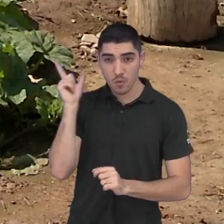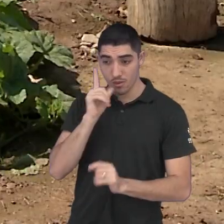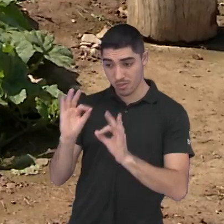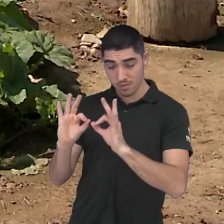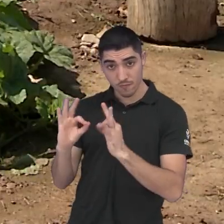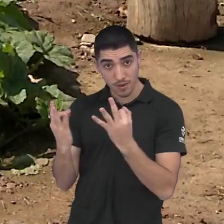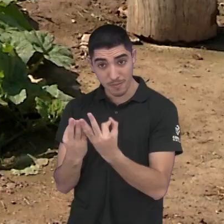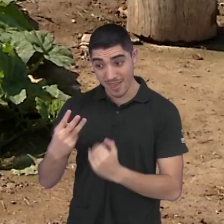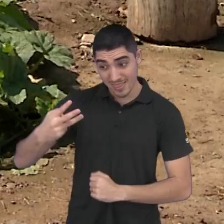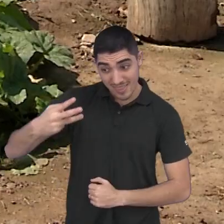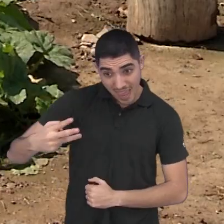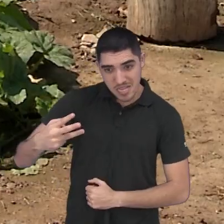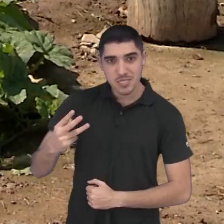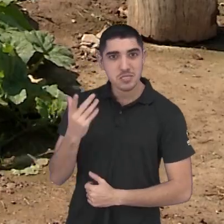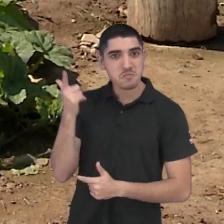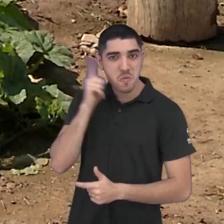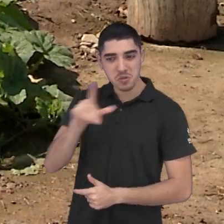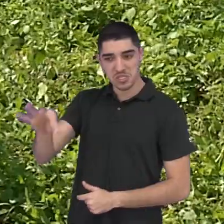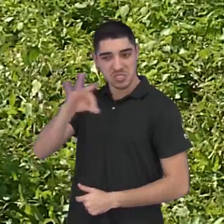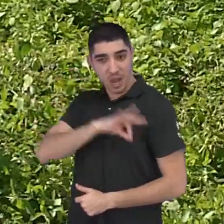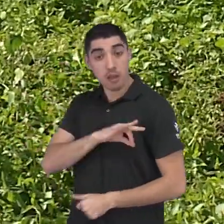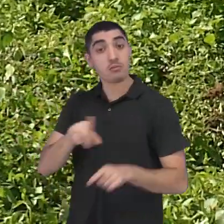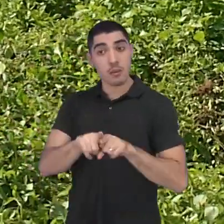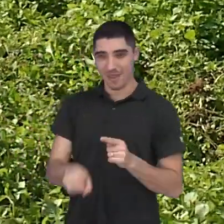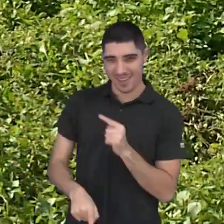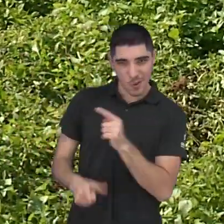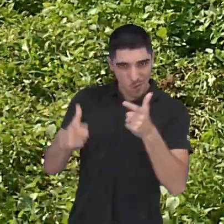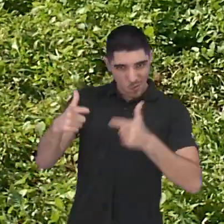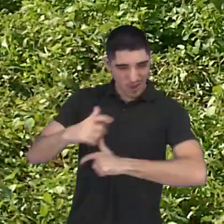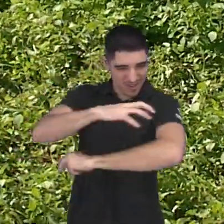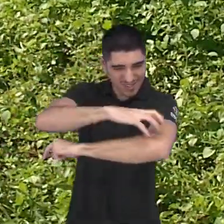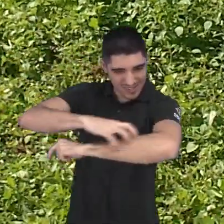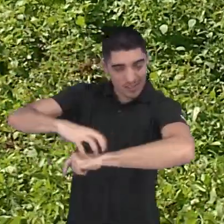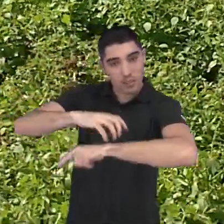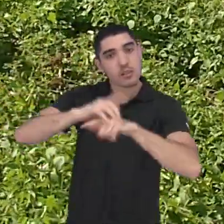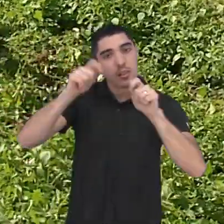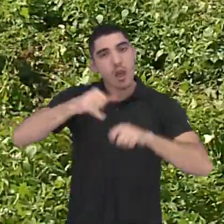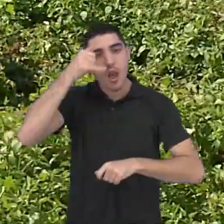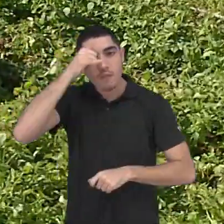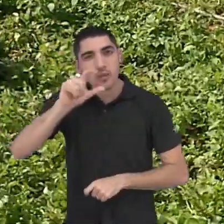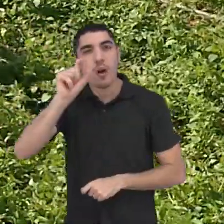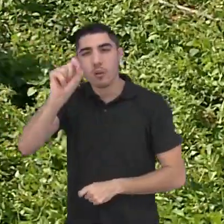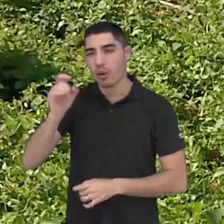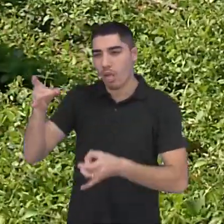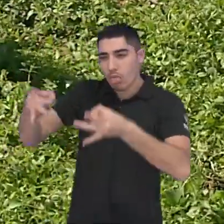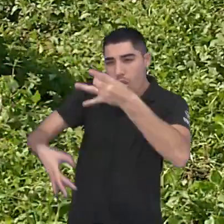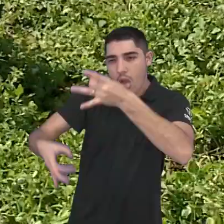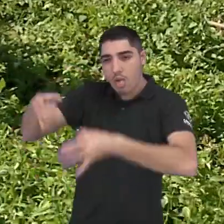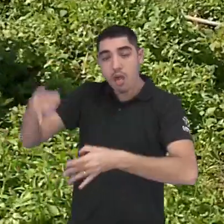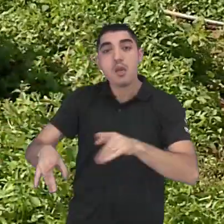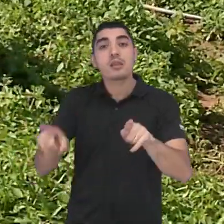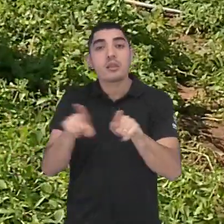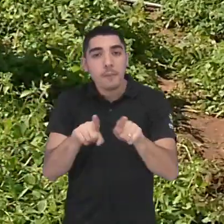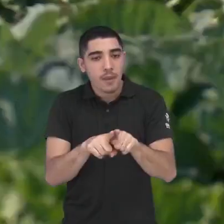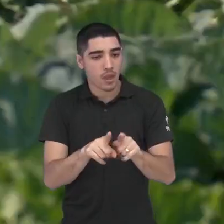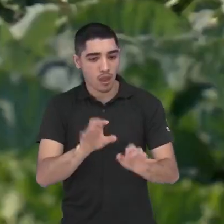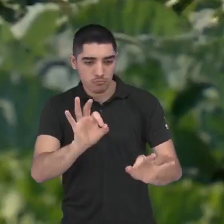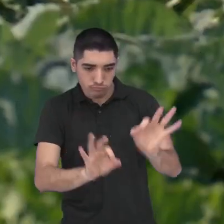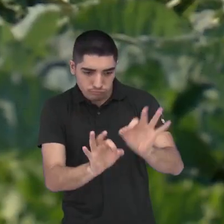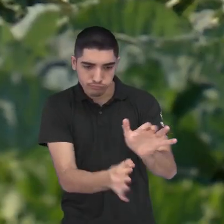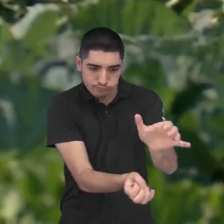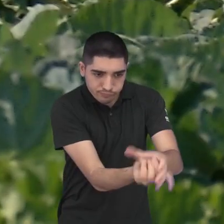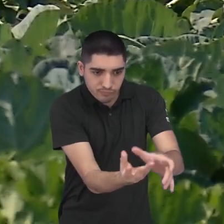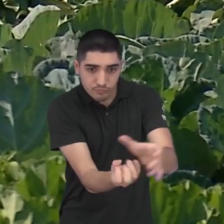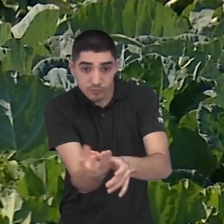além de garantir o sustento de três famílias a horta onde o Valmir trabalha também colabora com a redução do desperdício e